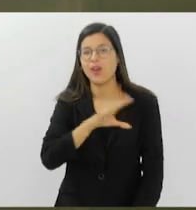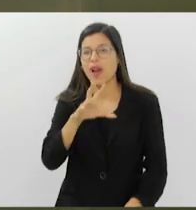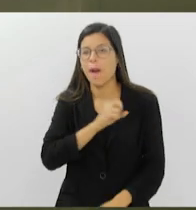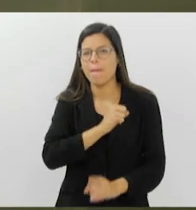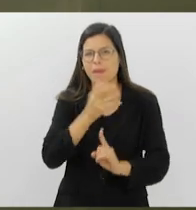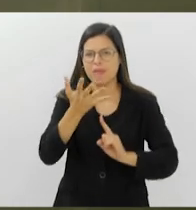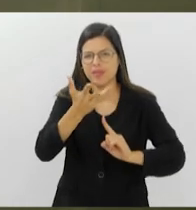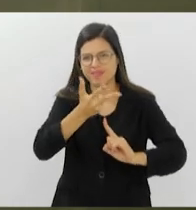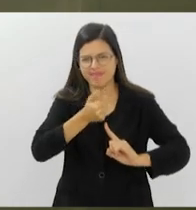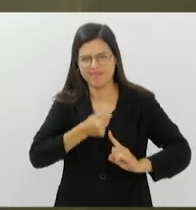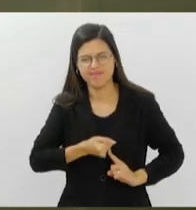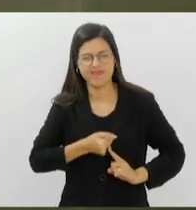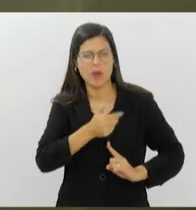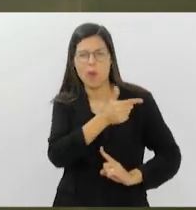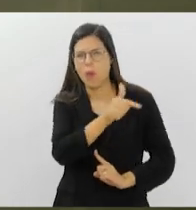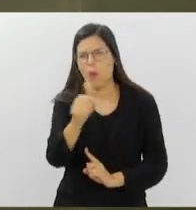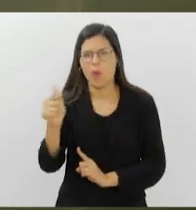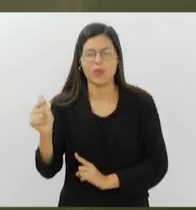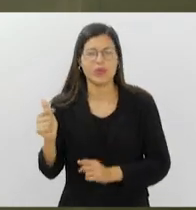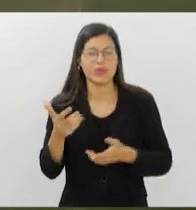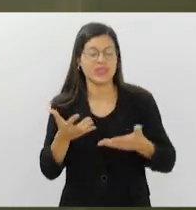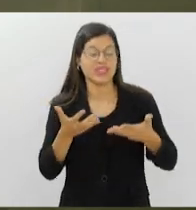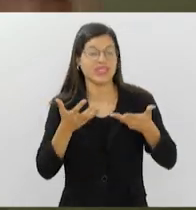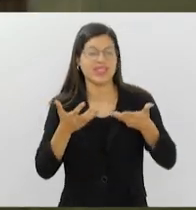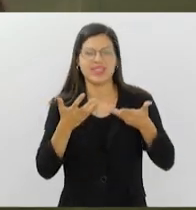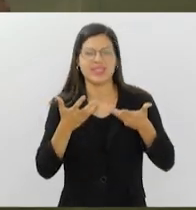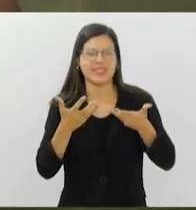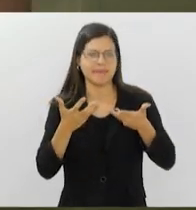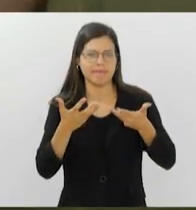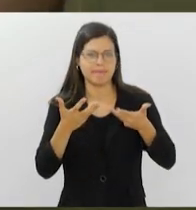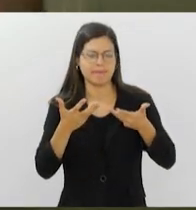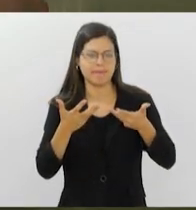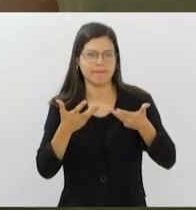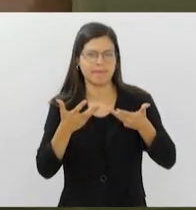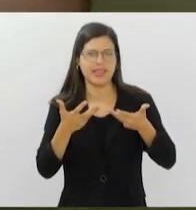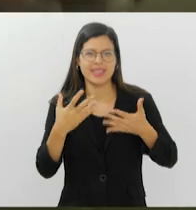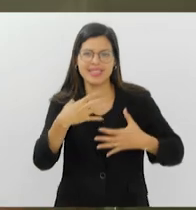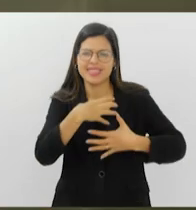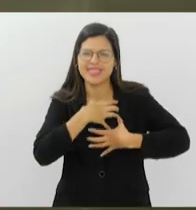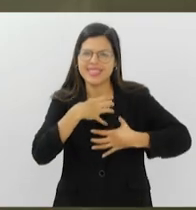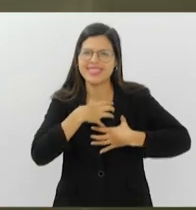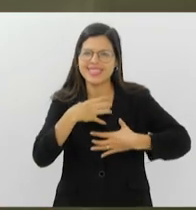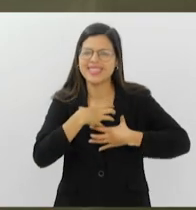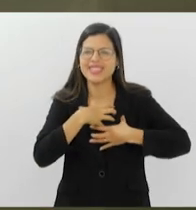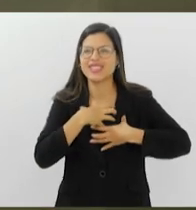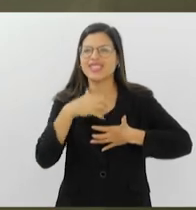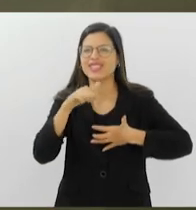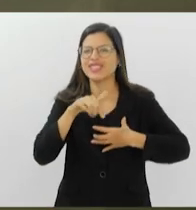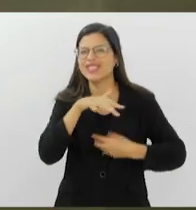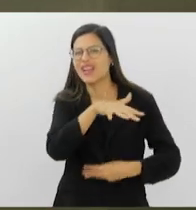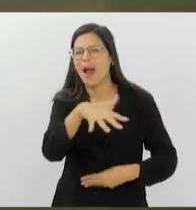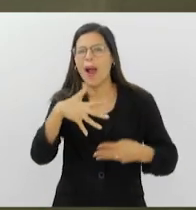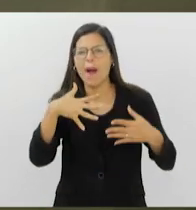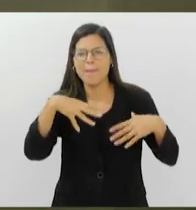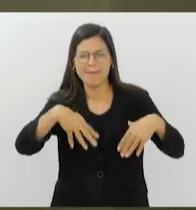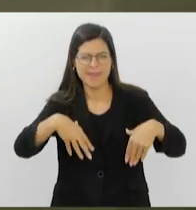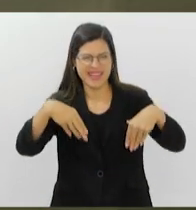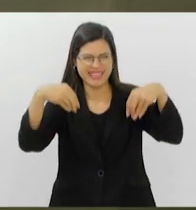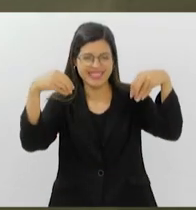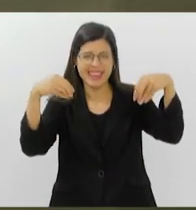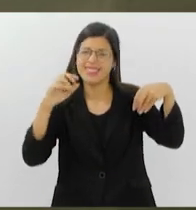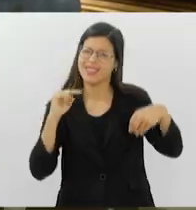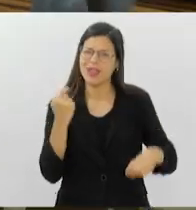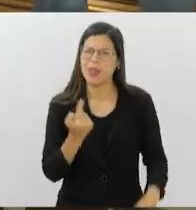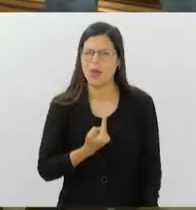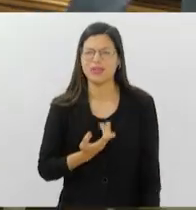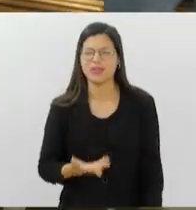e outros mais que queiram e sentir essa atmosfera palaciana que é Nossa